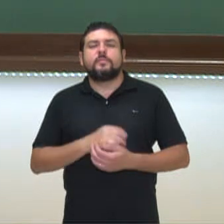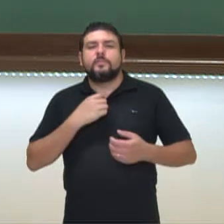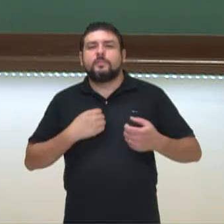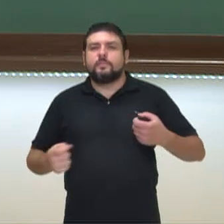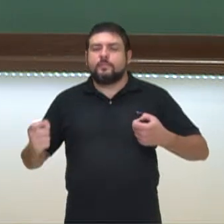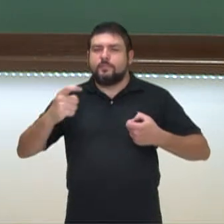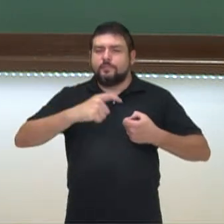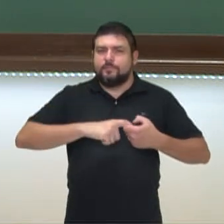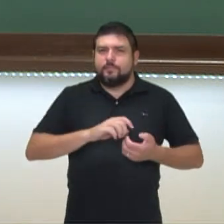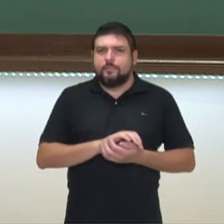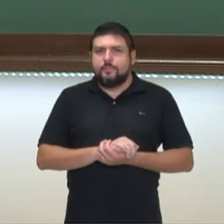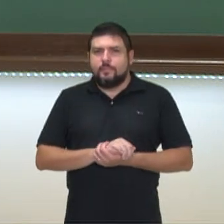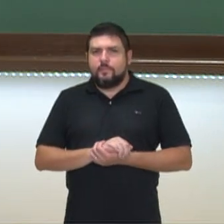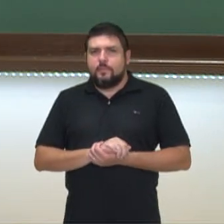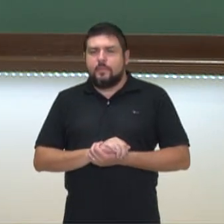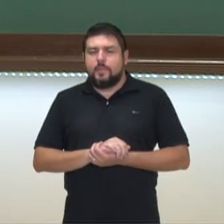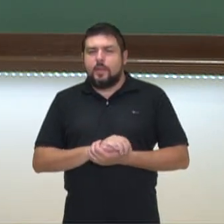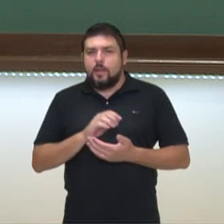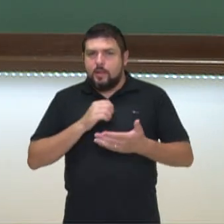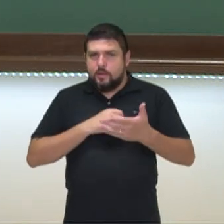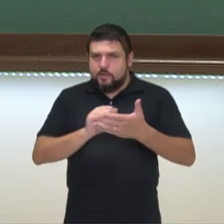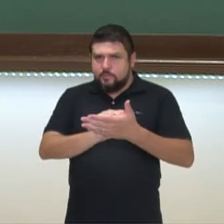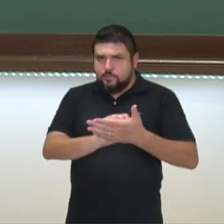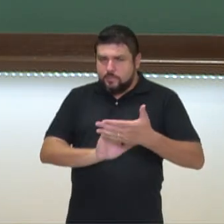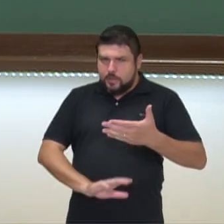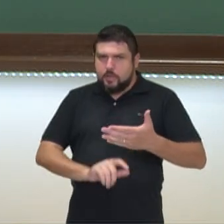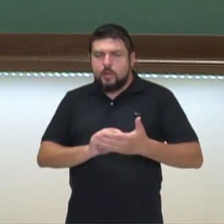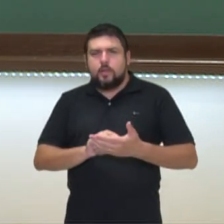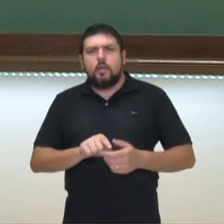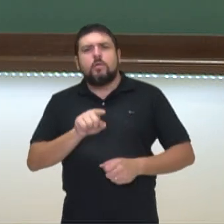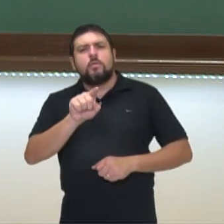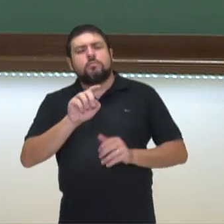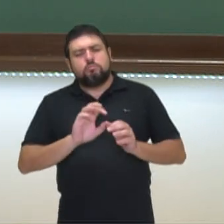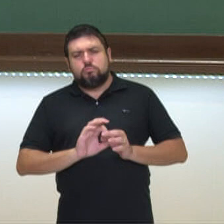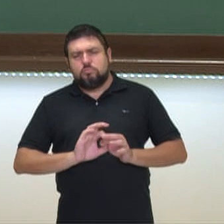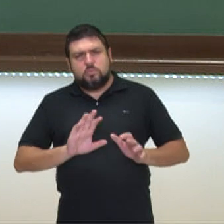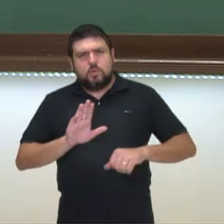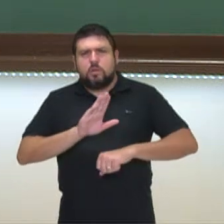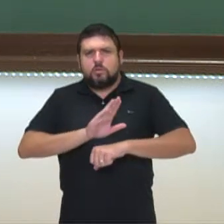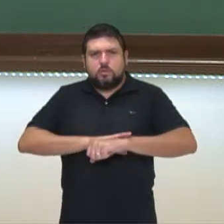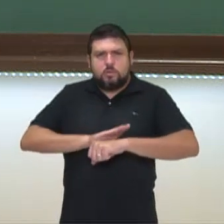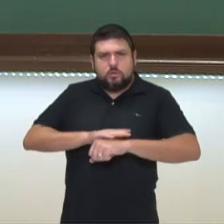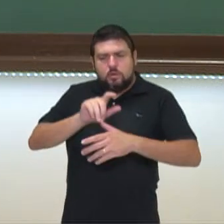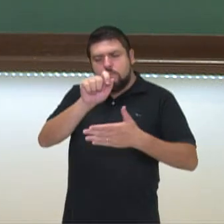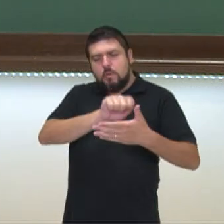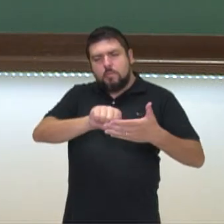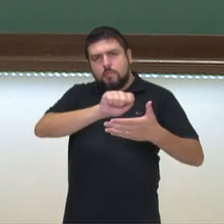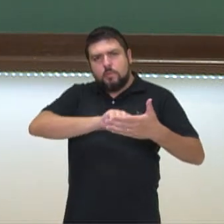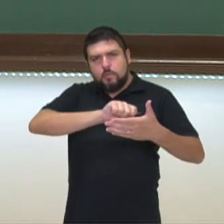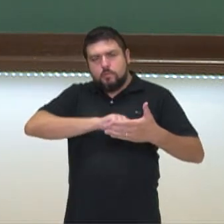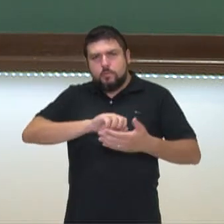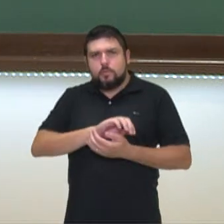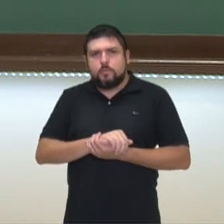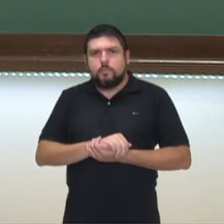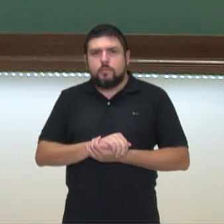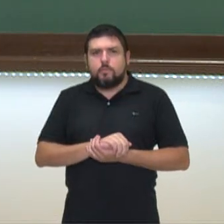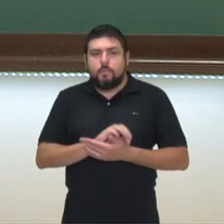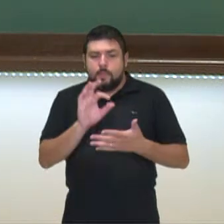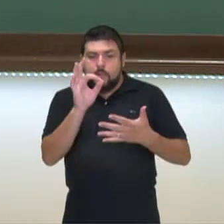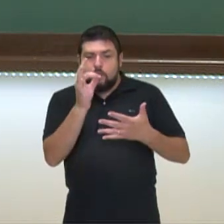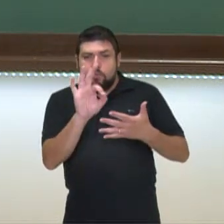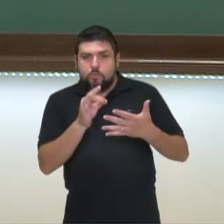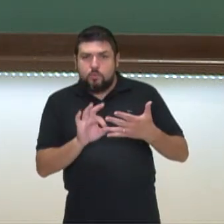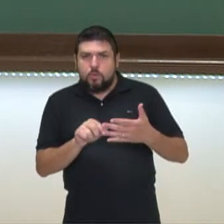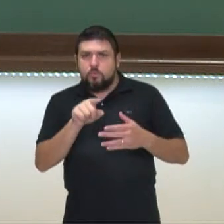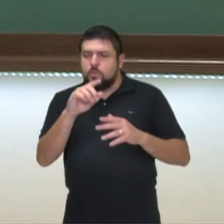Voltamos. Lembrando, esse exercício você pode fazer no tempo que achar conveniente. Para a correção, sugiro que você entre em contato com o seu